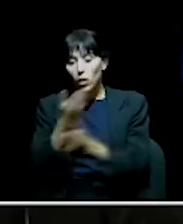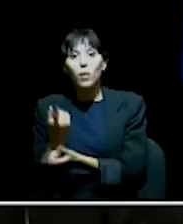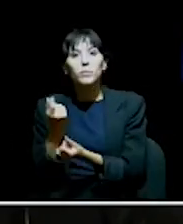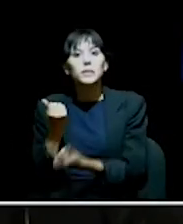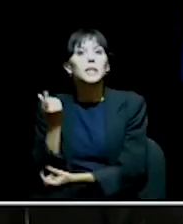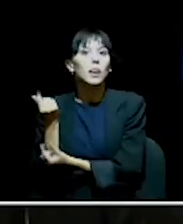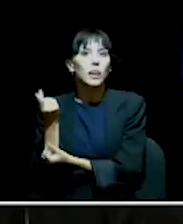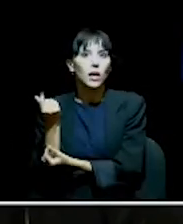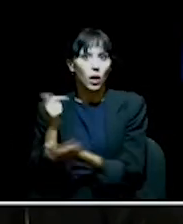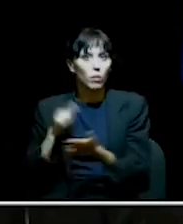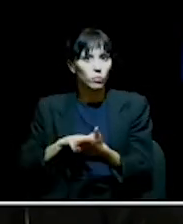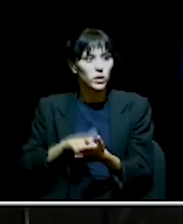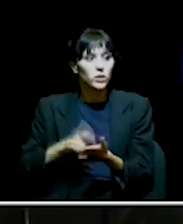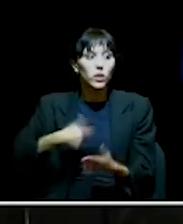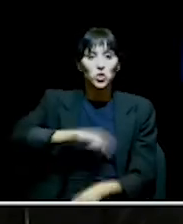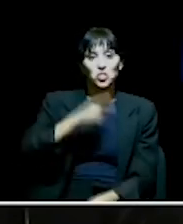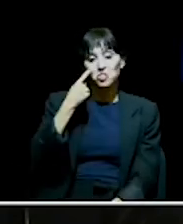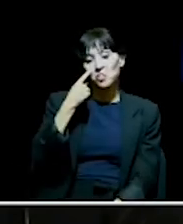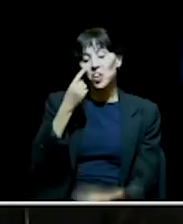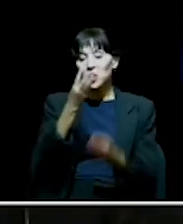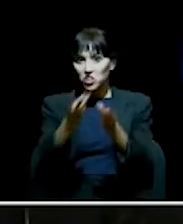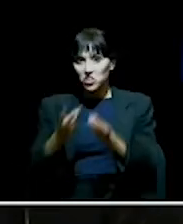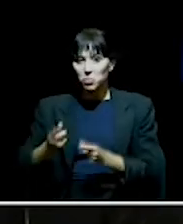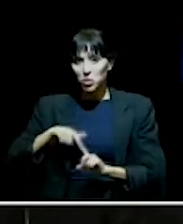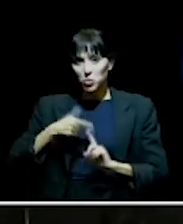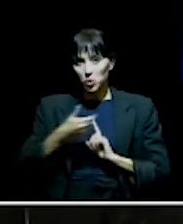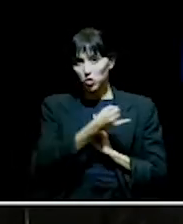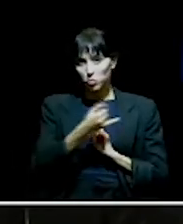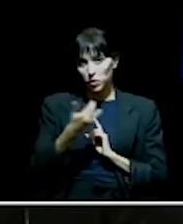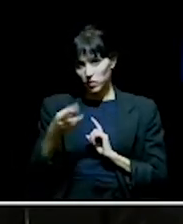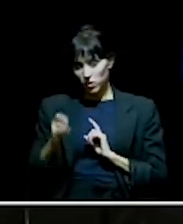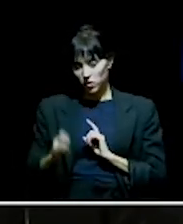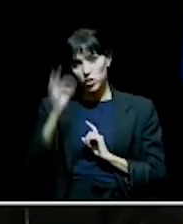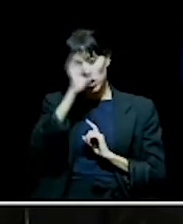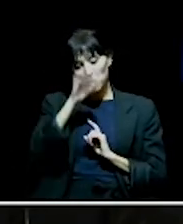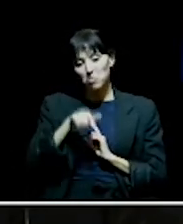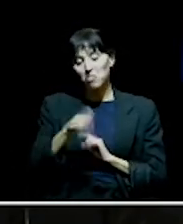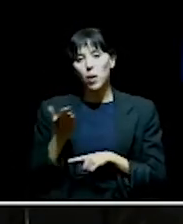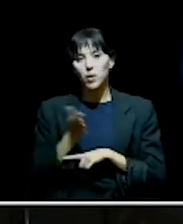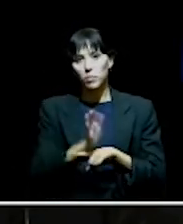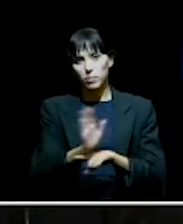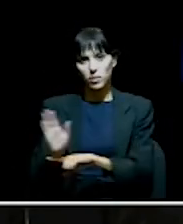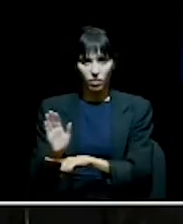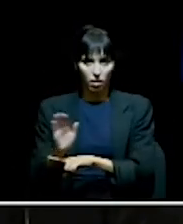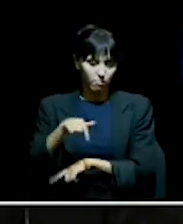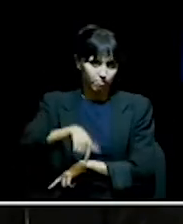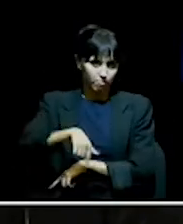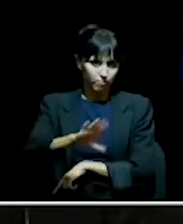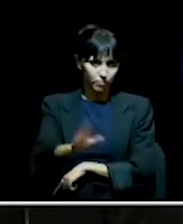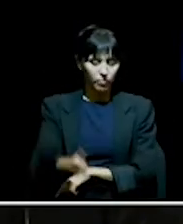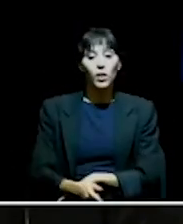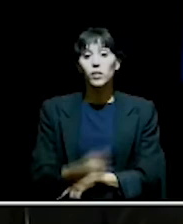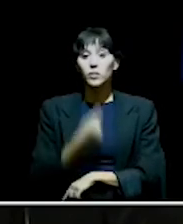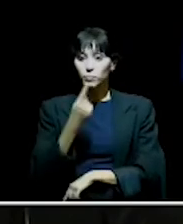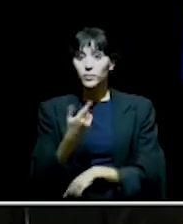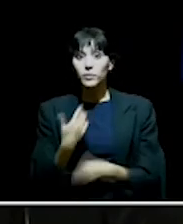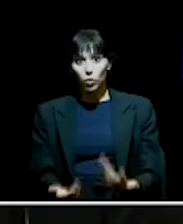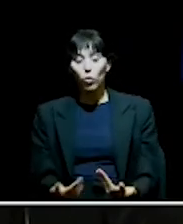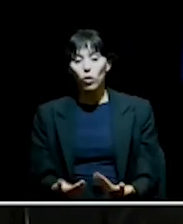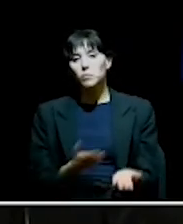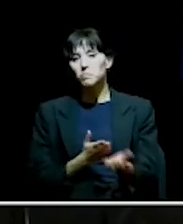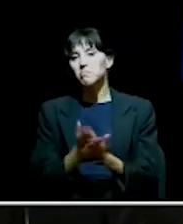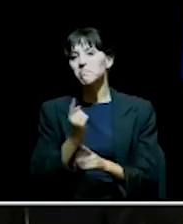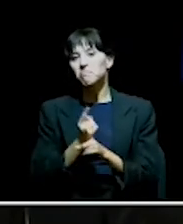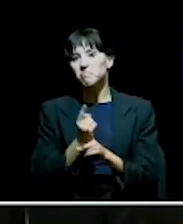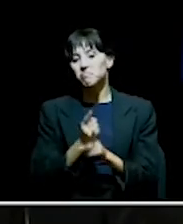liquidez. Vamos em breve conhecer o orçamento para 2023 que Carlos Moedas apresentará para Lisboa. Revelou agora que vai